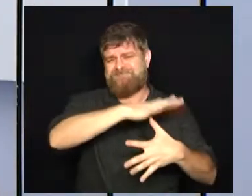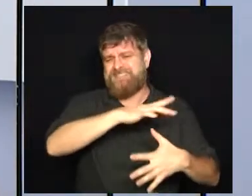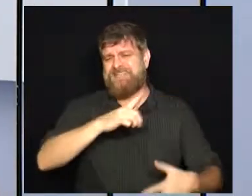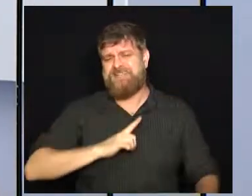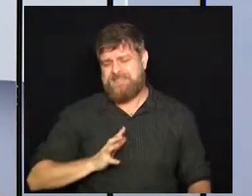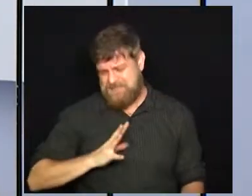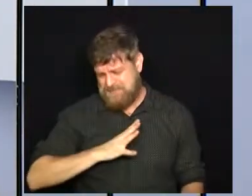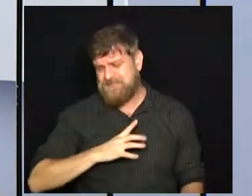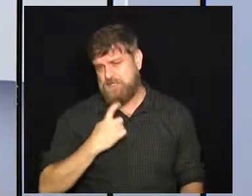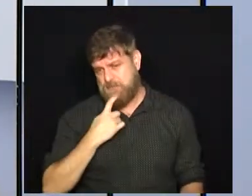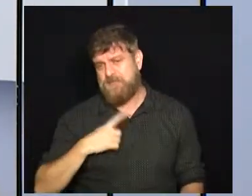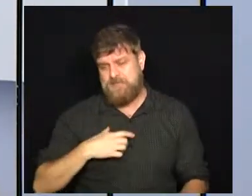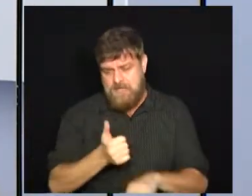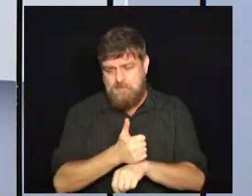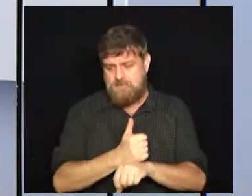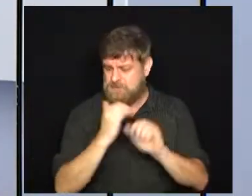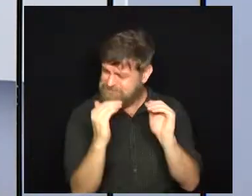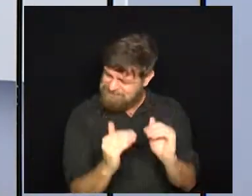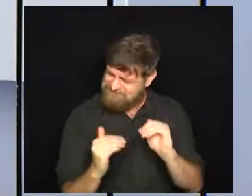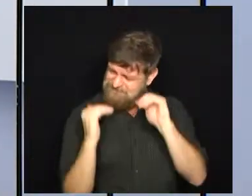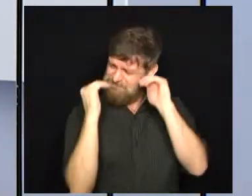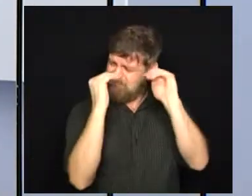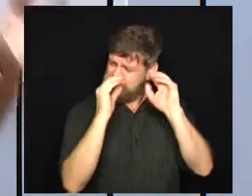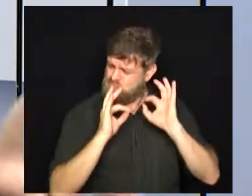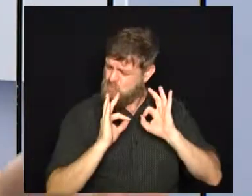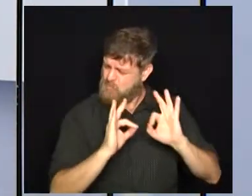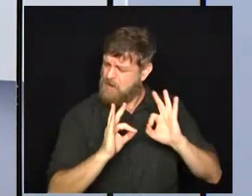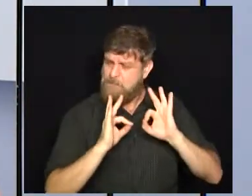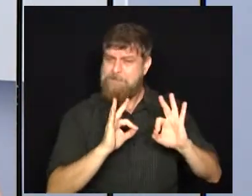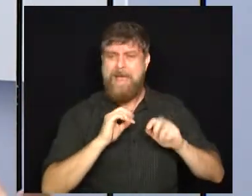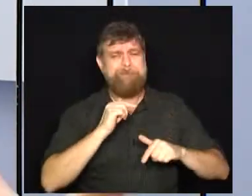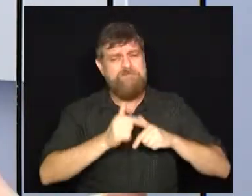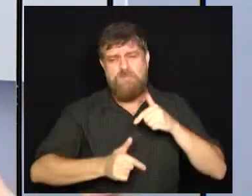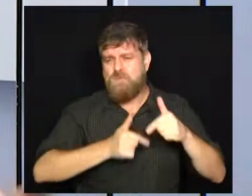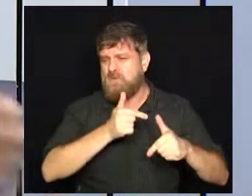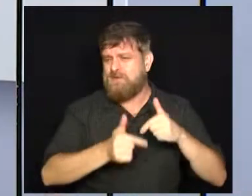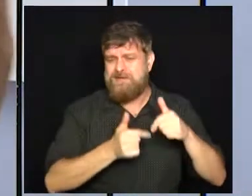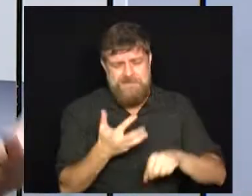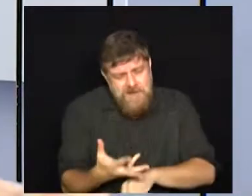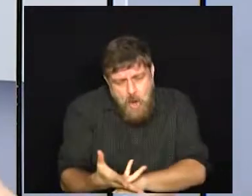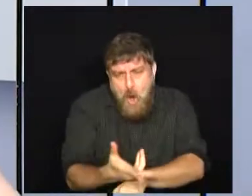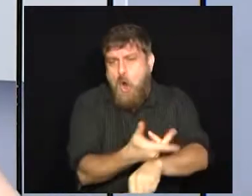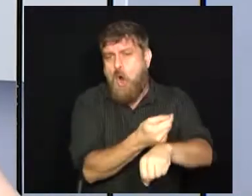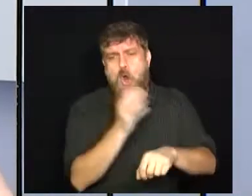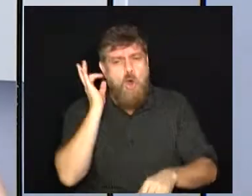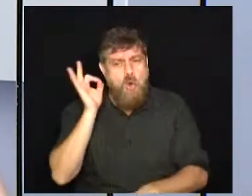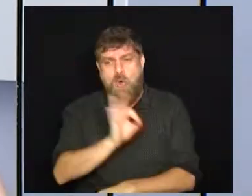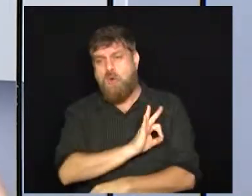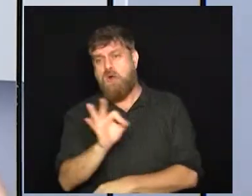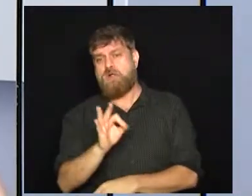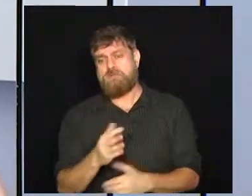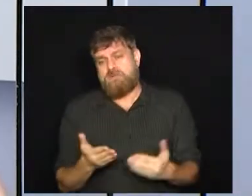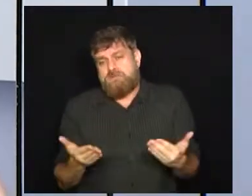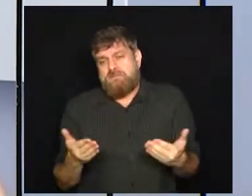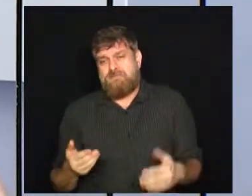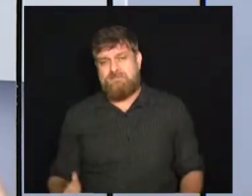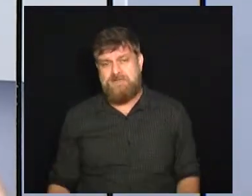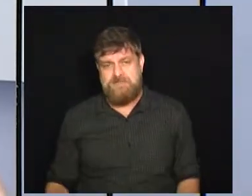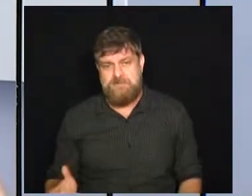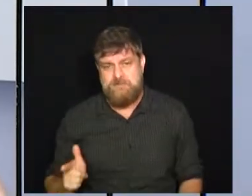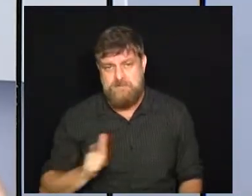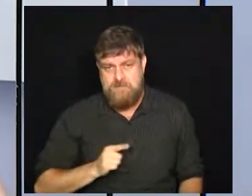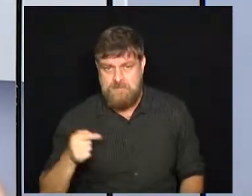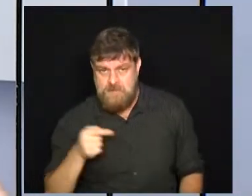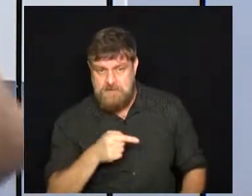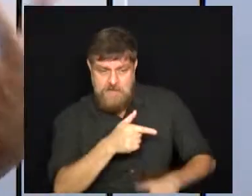super competentes que fazem um trabalho muito bom, mas que poderia ter o